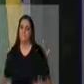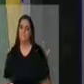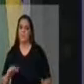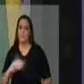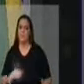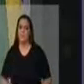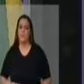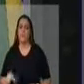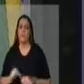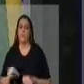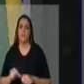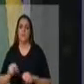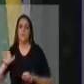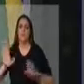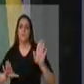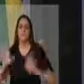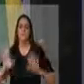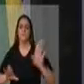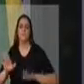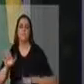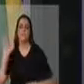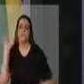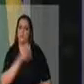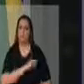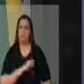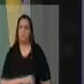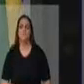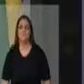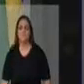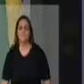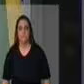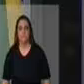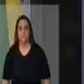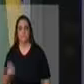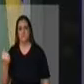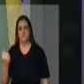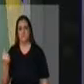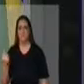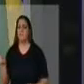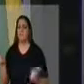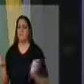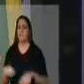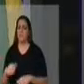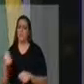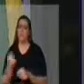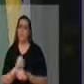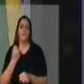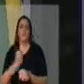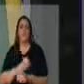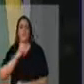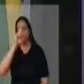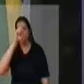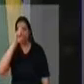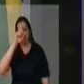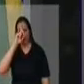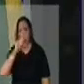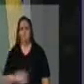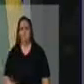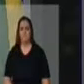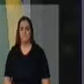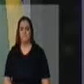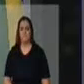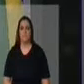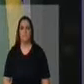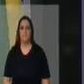licitar a tempo, mas esse recurso vai viabilizar a construção deste hospital, que é uma contribuição